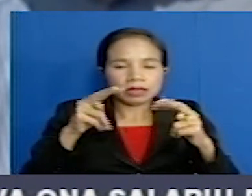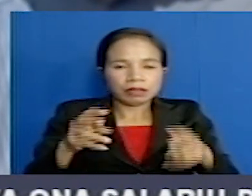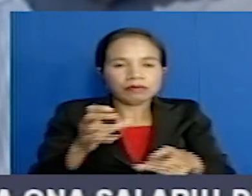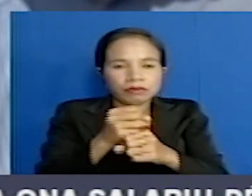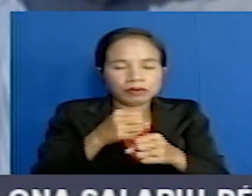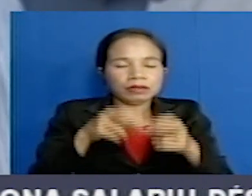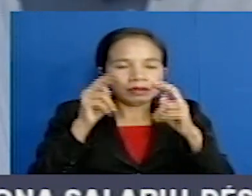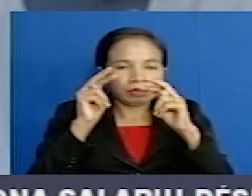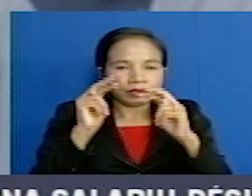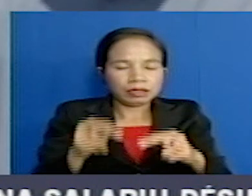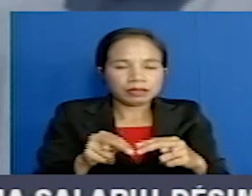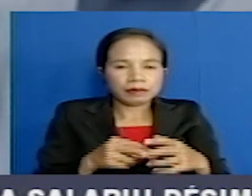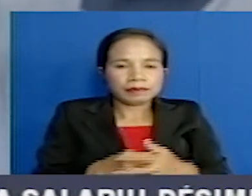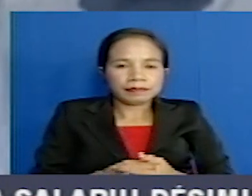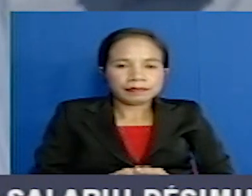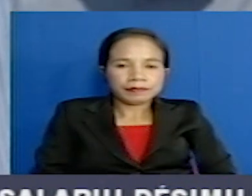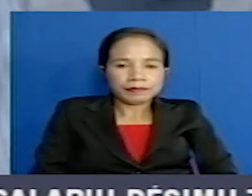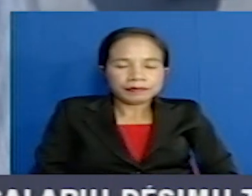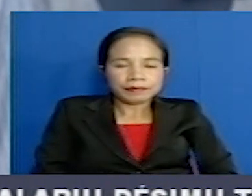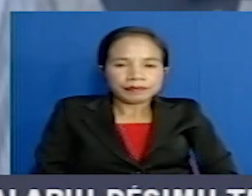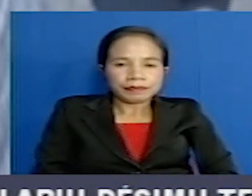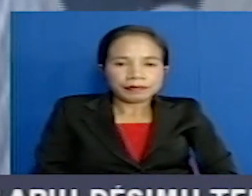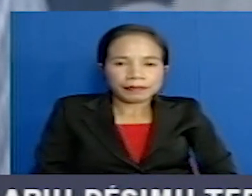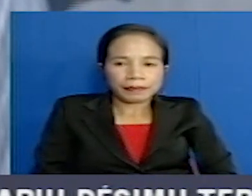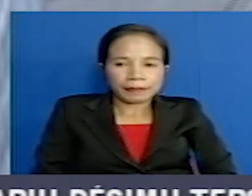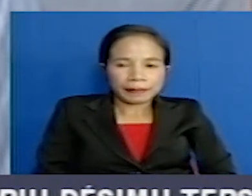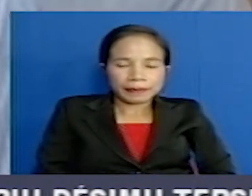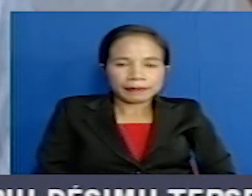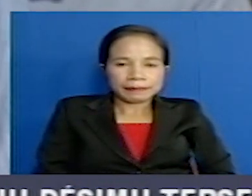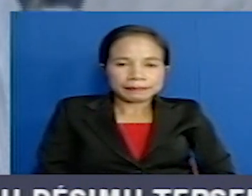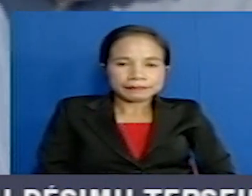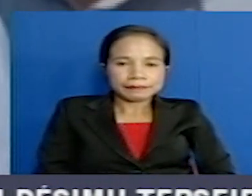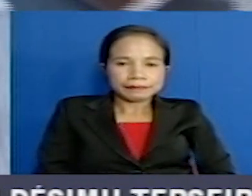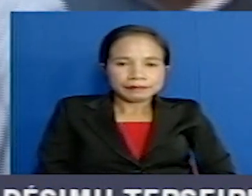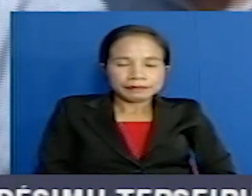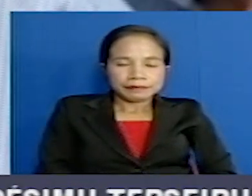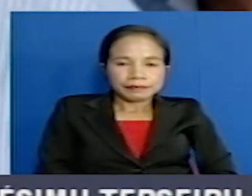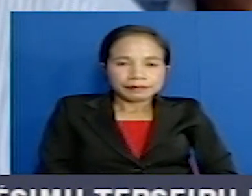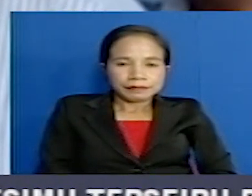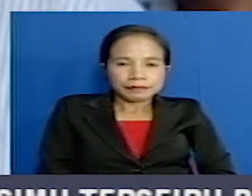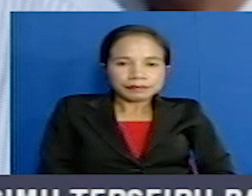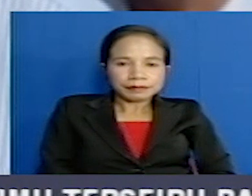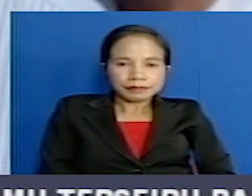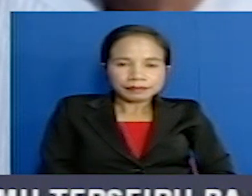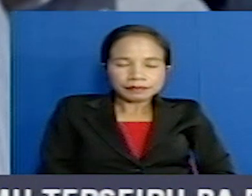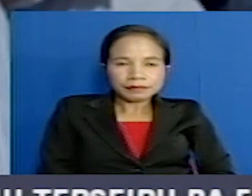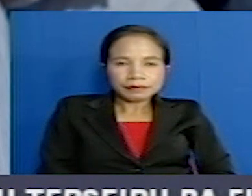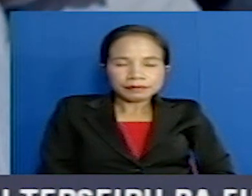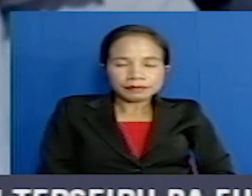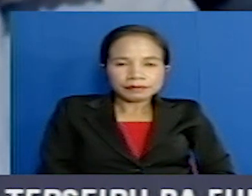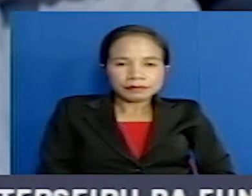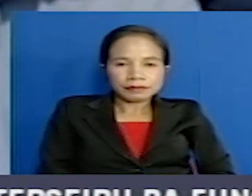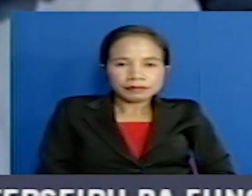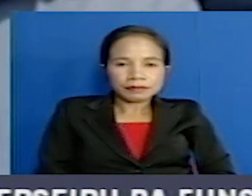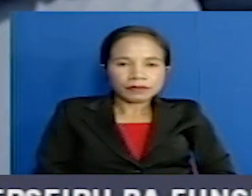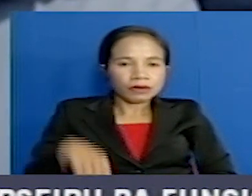vai. E parte ocupada, e mas irá questiona com a legitimidade, se parte apenas nem cumprimos, se irá lá satisfeito. O governo,